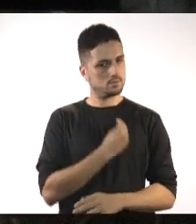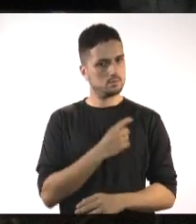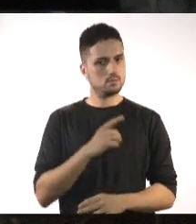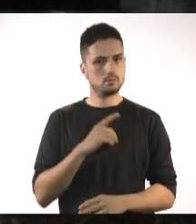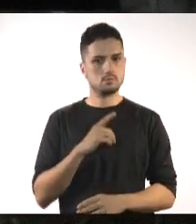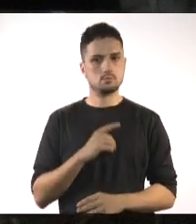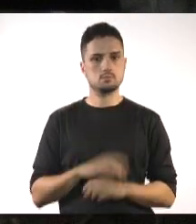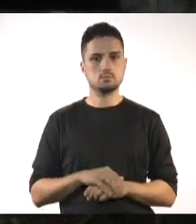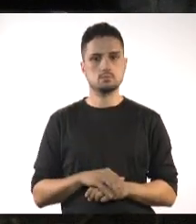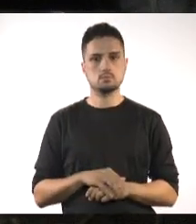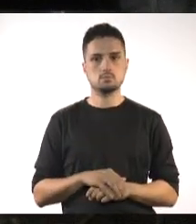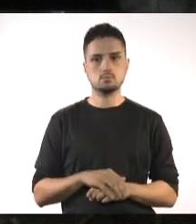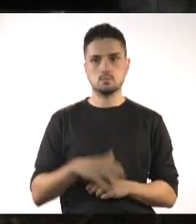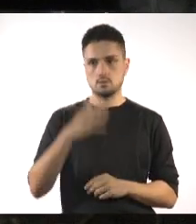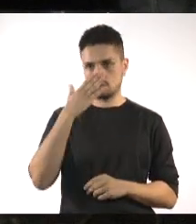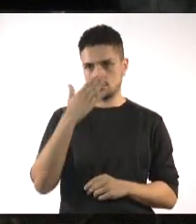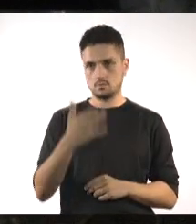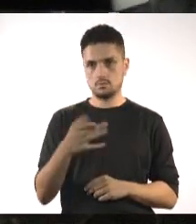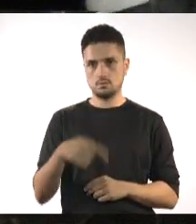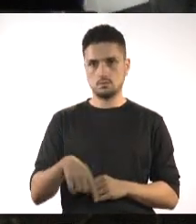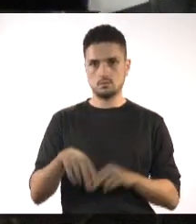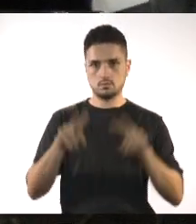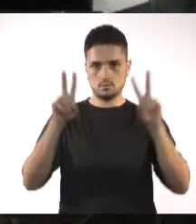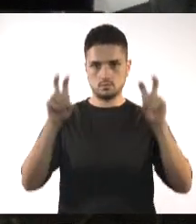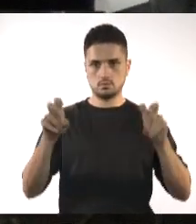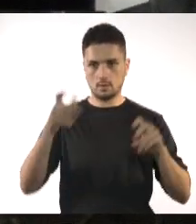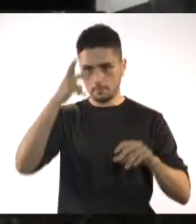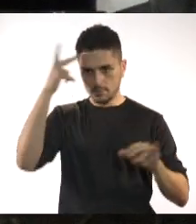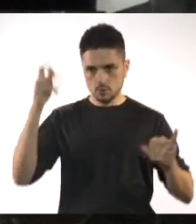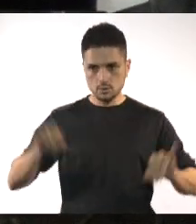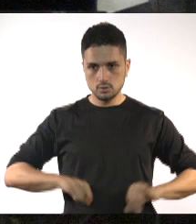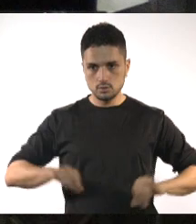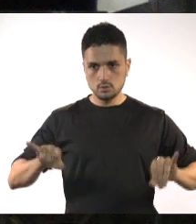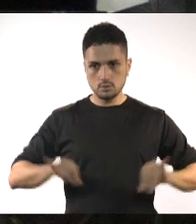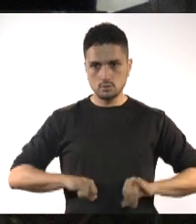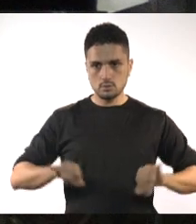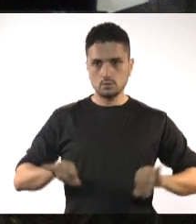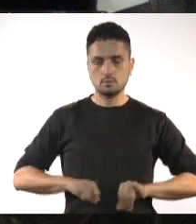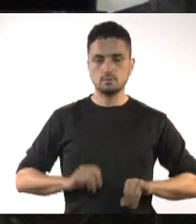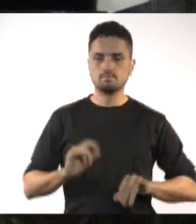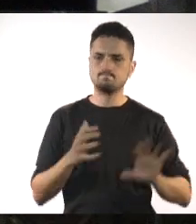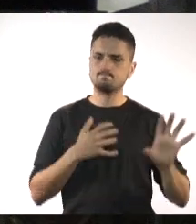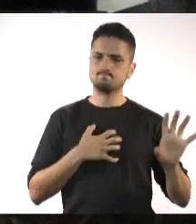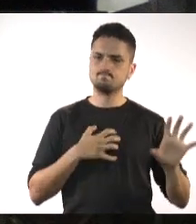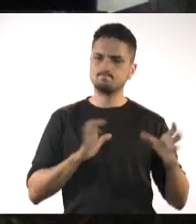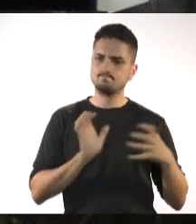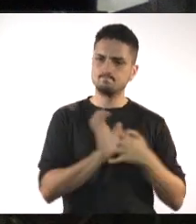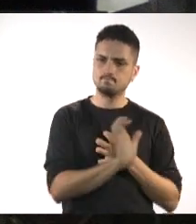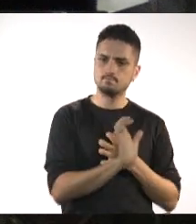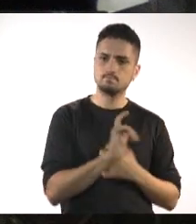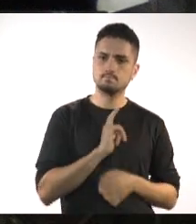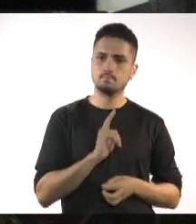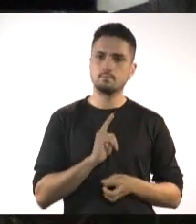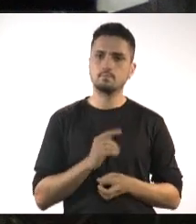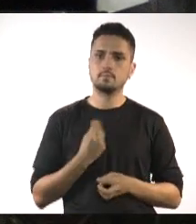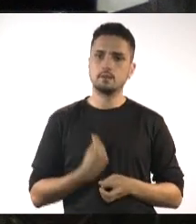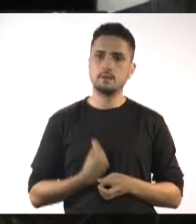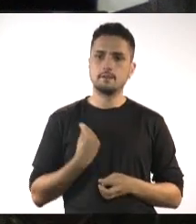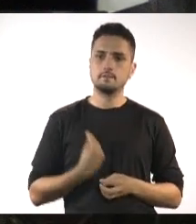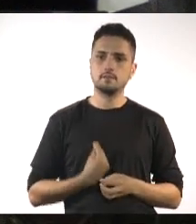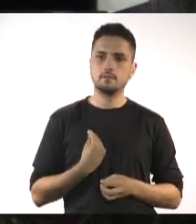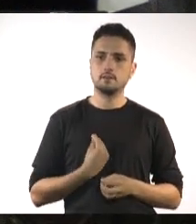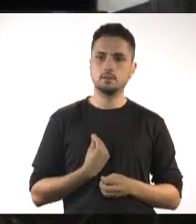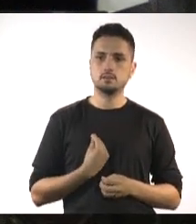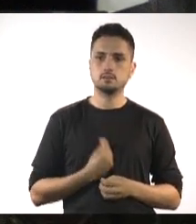aspecto humano frente àqueles que sofrem. A linha solidária, que visa a vivência e